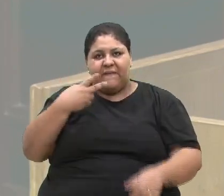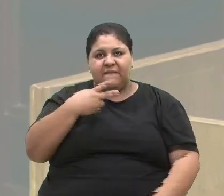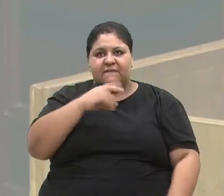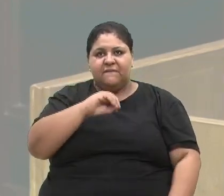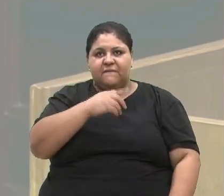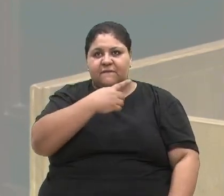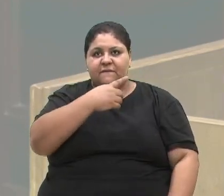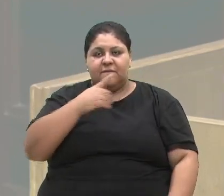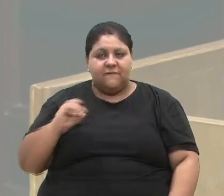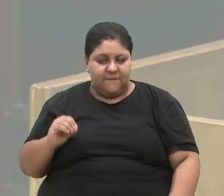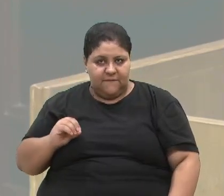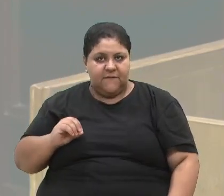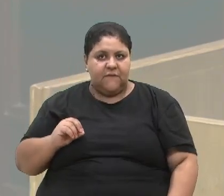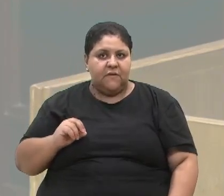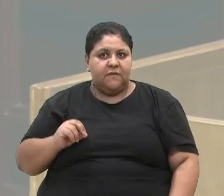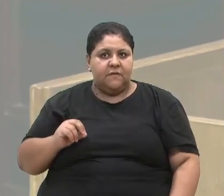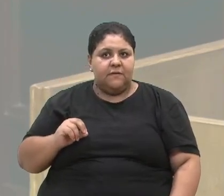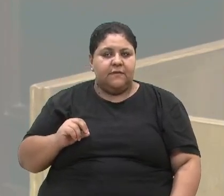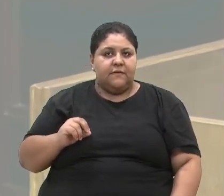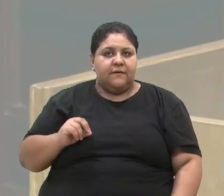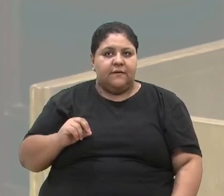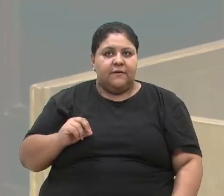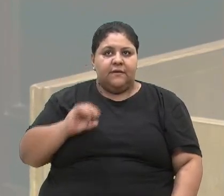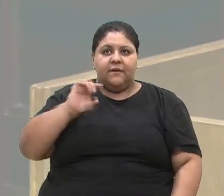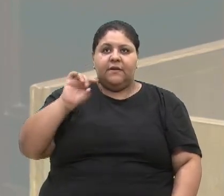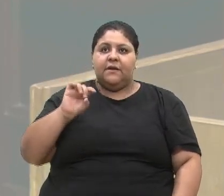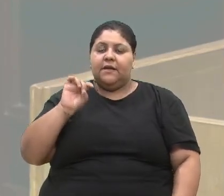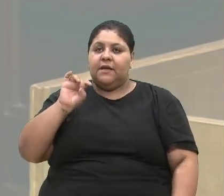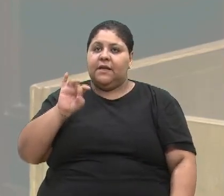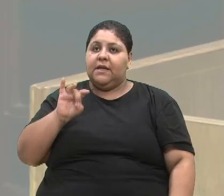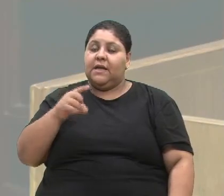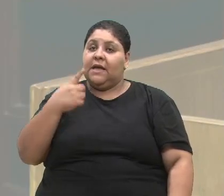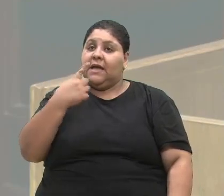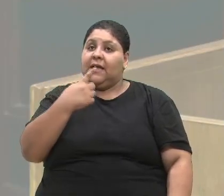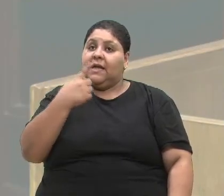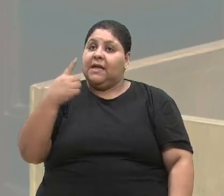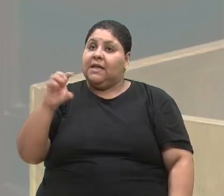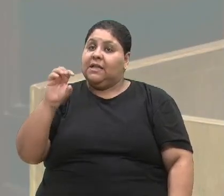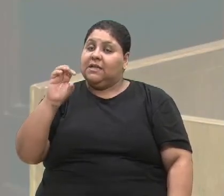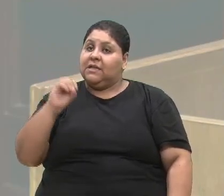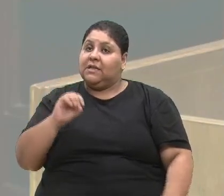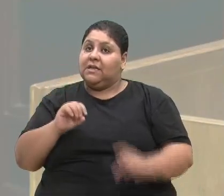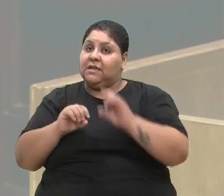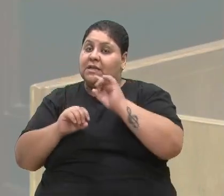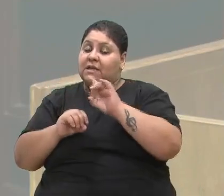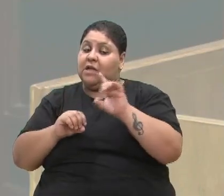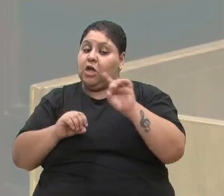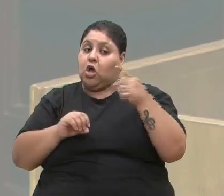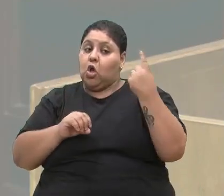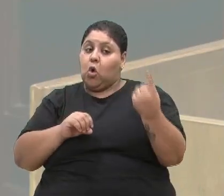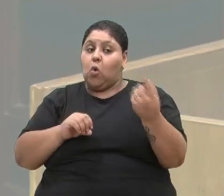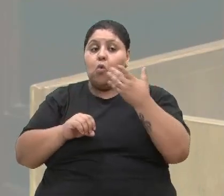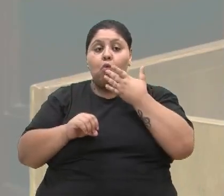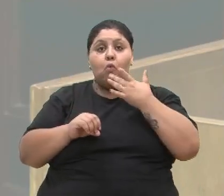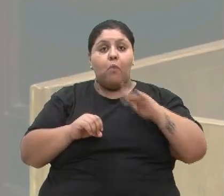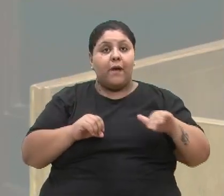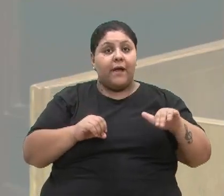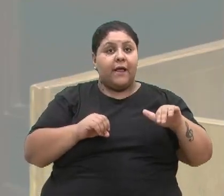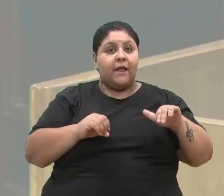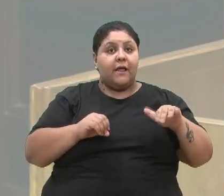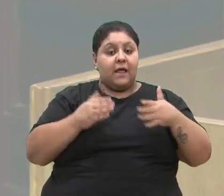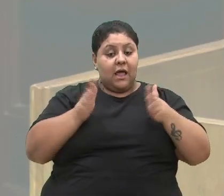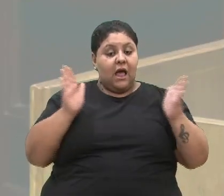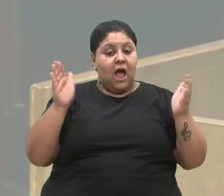2010, a cada 110 nascimentos, uma criança estava dentro do transtorno do